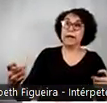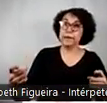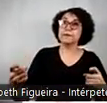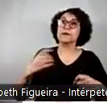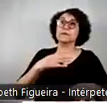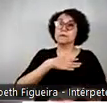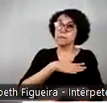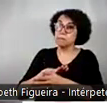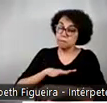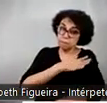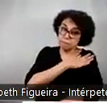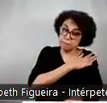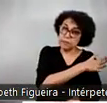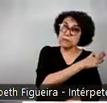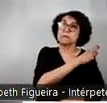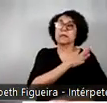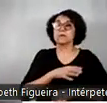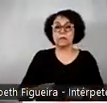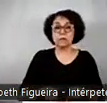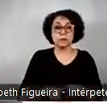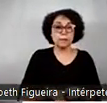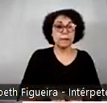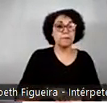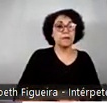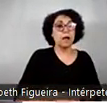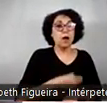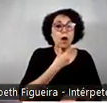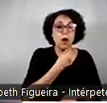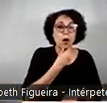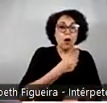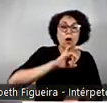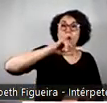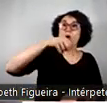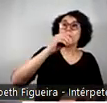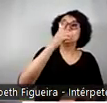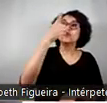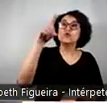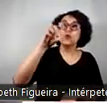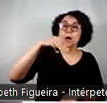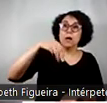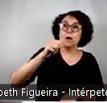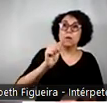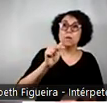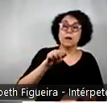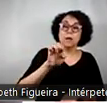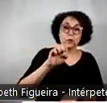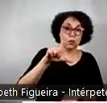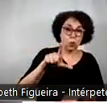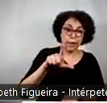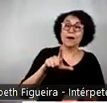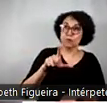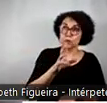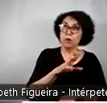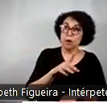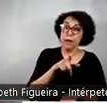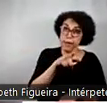né? O João Manuel, ele estava é uma pessoa angolana, né, que morava na cidade de São Paulo. Ele foi assassinado